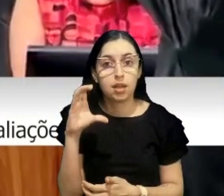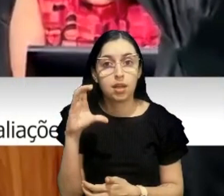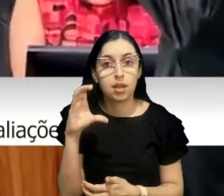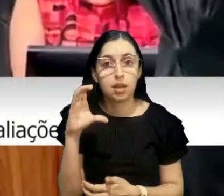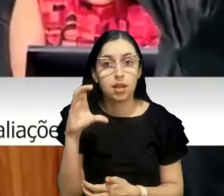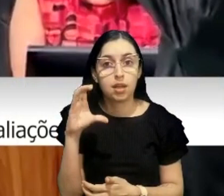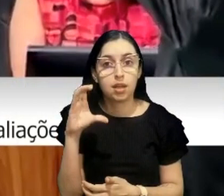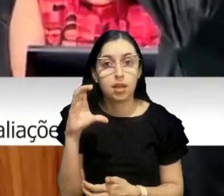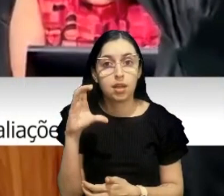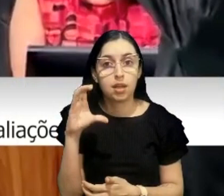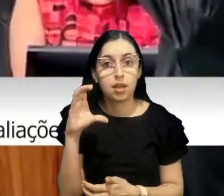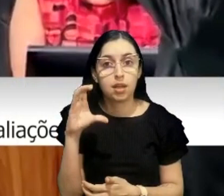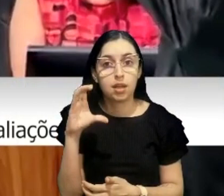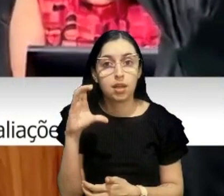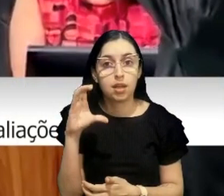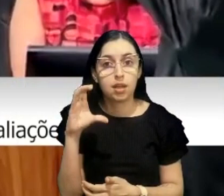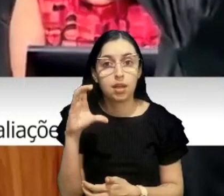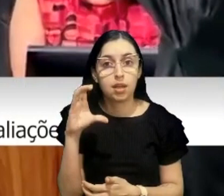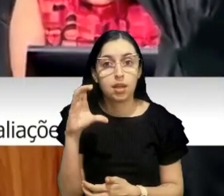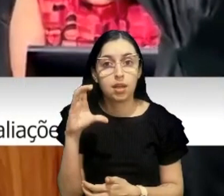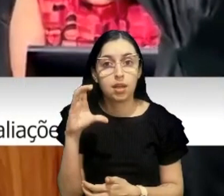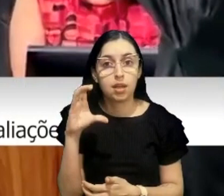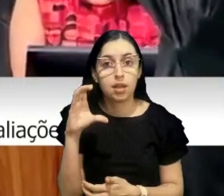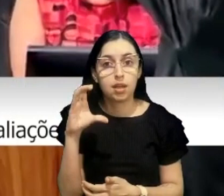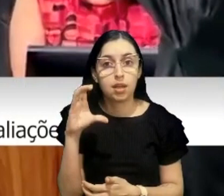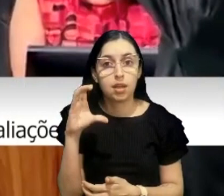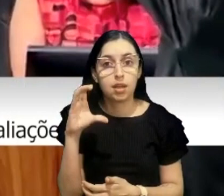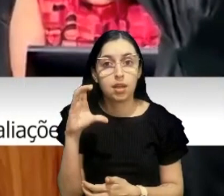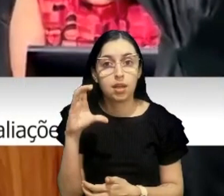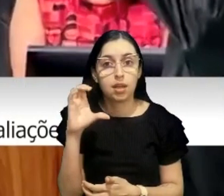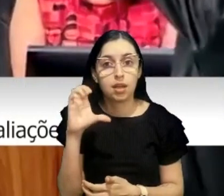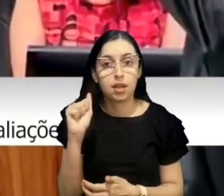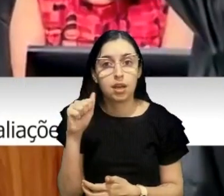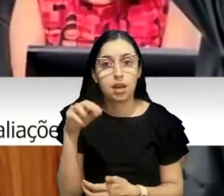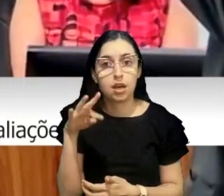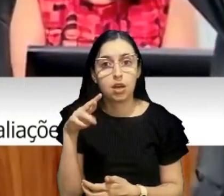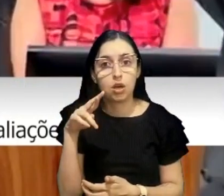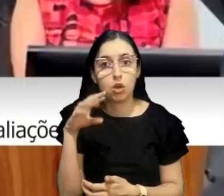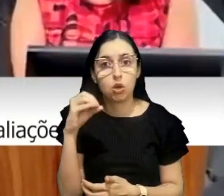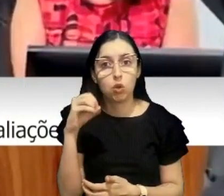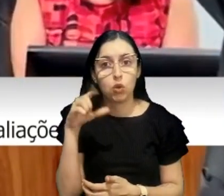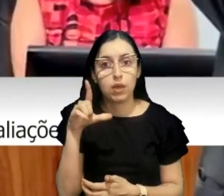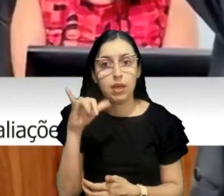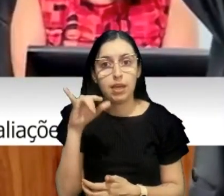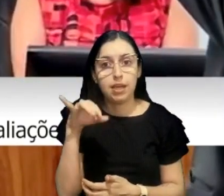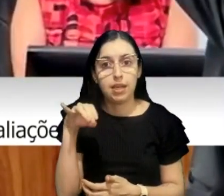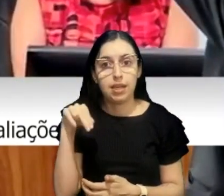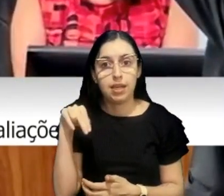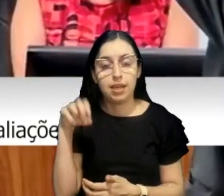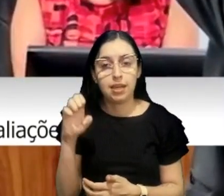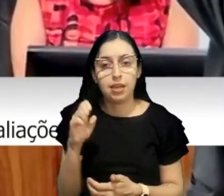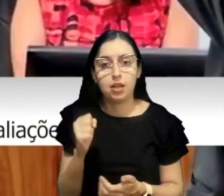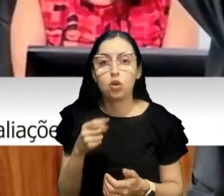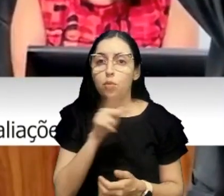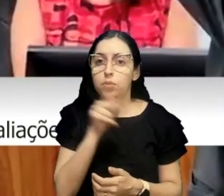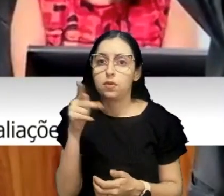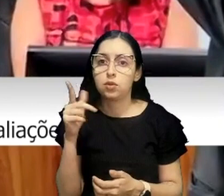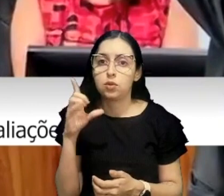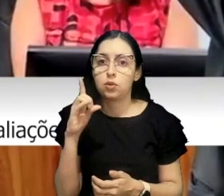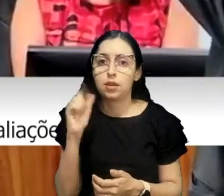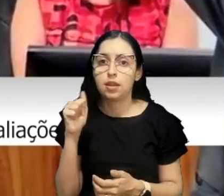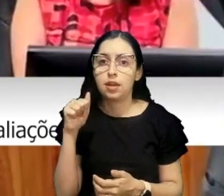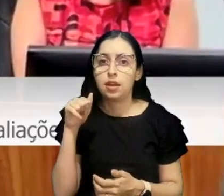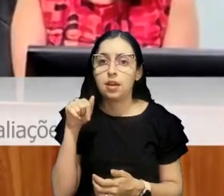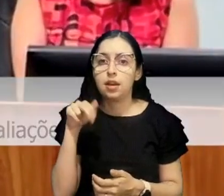traja óculos de grau e terno preto. Ele aponta uma câmera fotográfica para a bancada. E é o professor Davi, né, nessa parceria